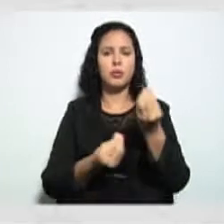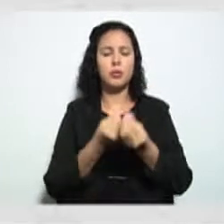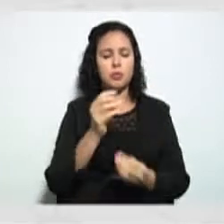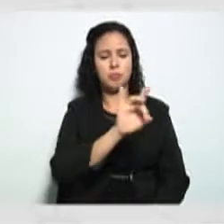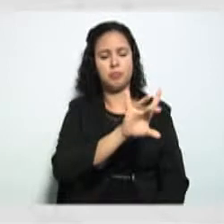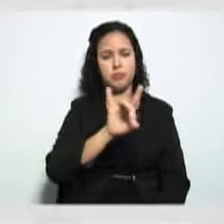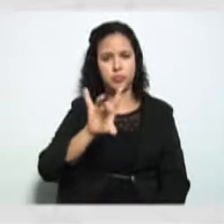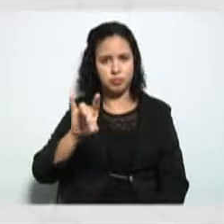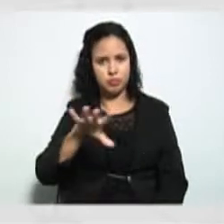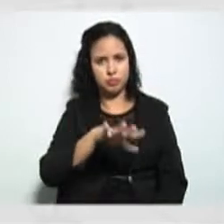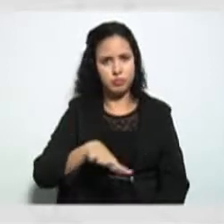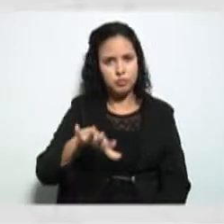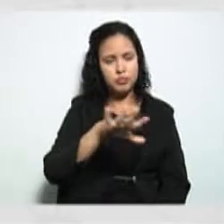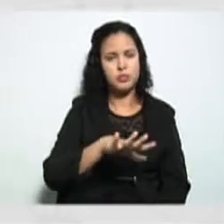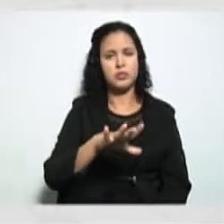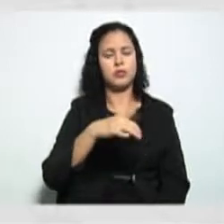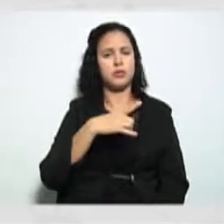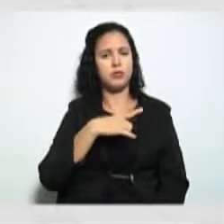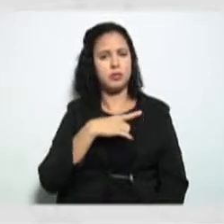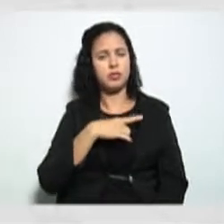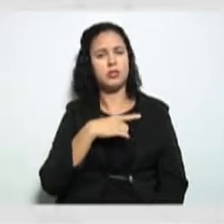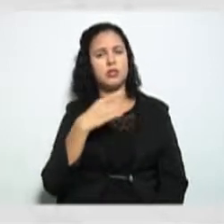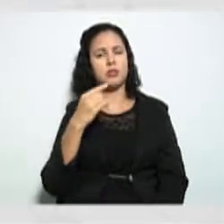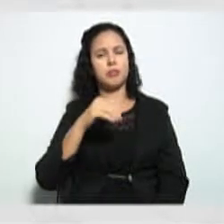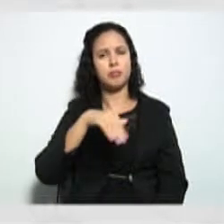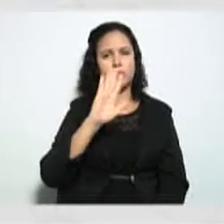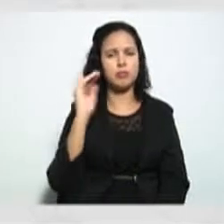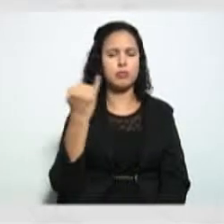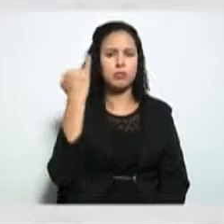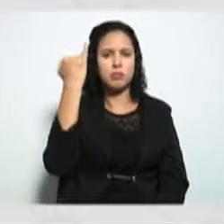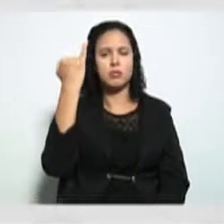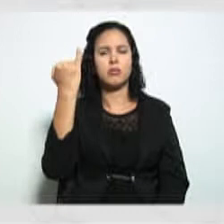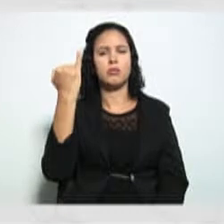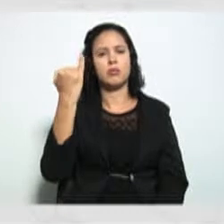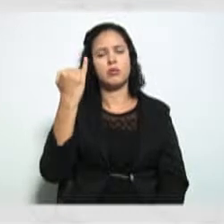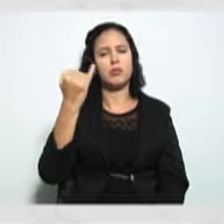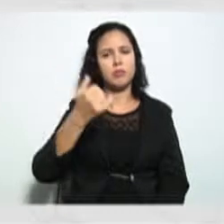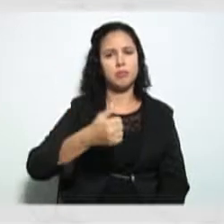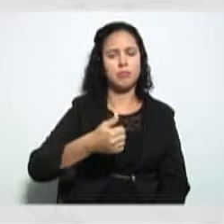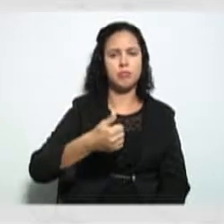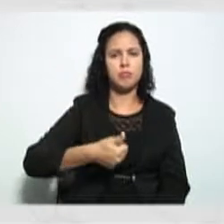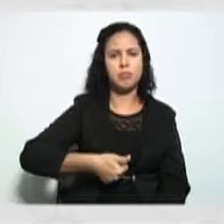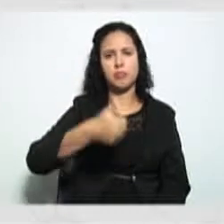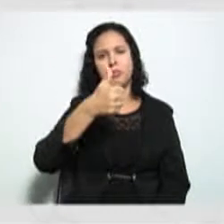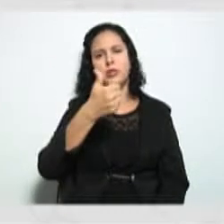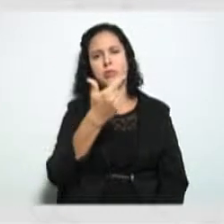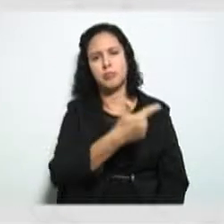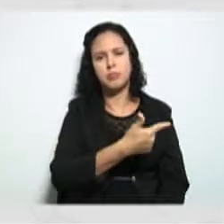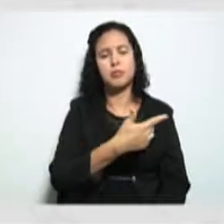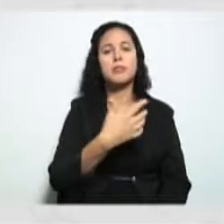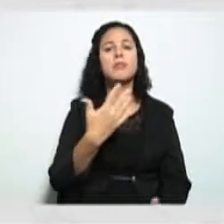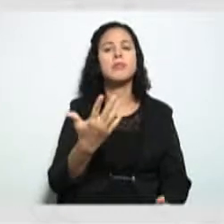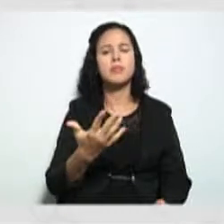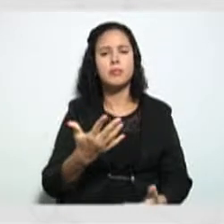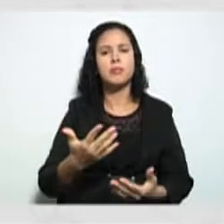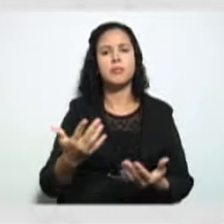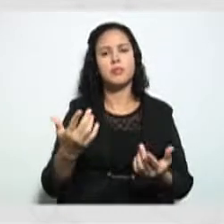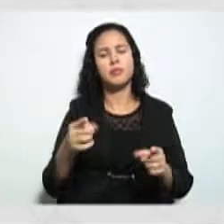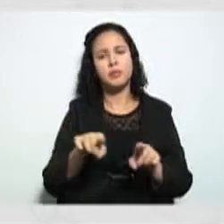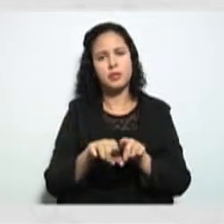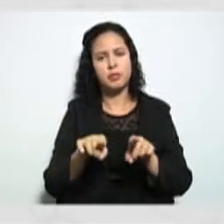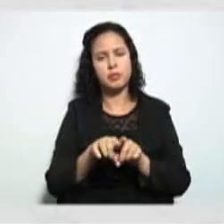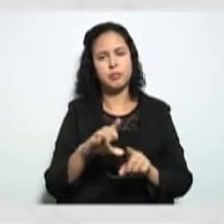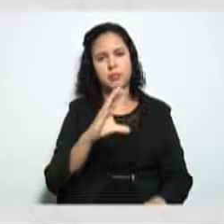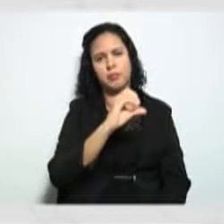desses ramos participa, qual que é o mais importante, quais que estão em ascensão no momento. Vamos falar um pouquinho sobre a relação entre o